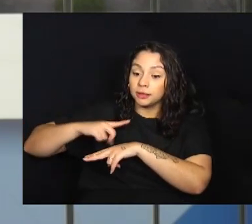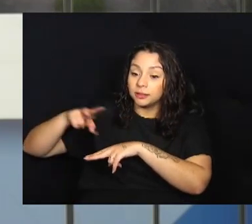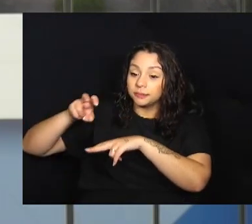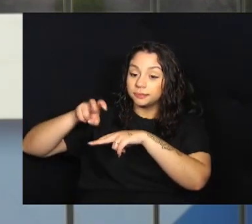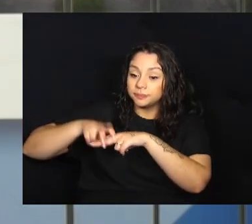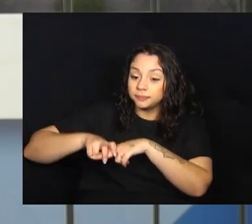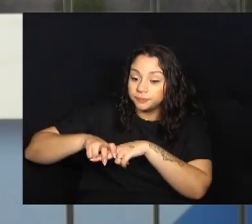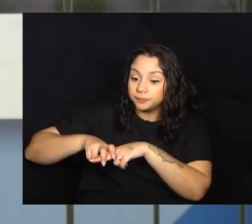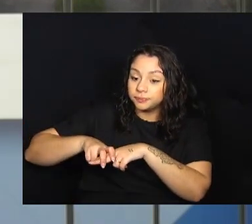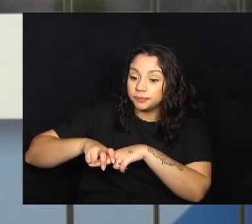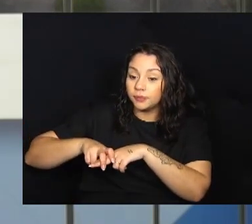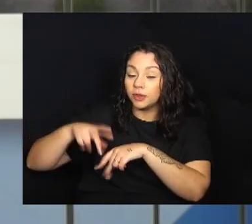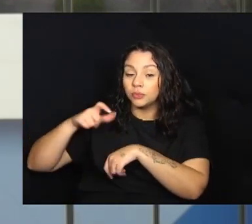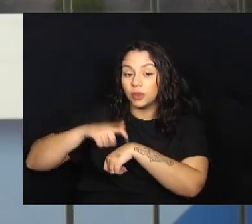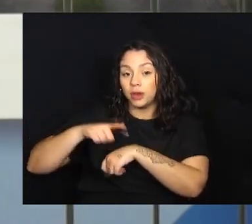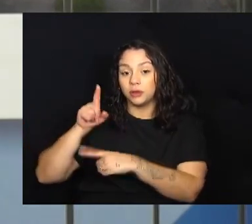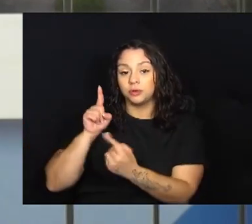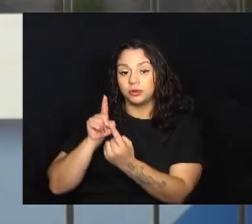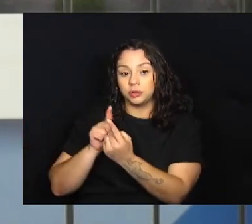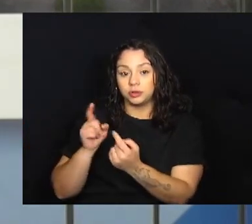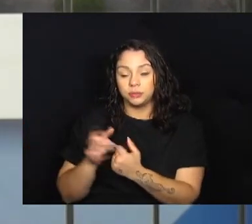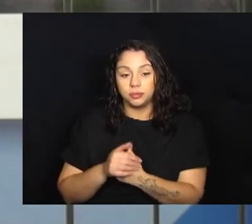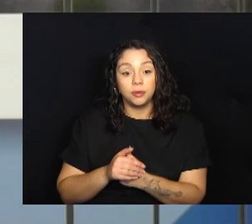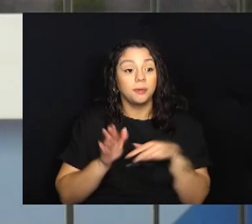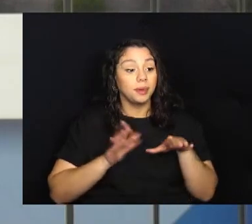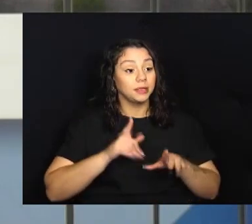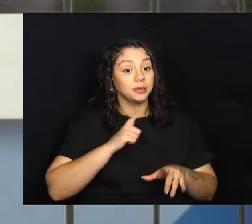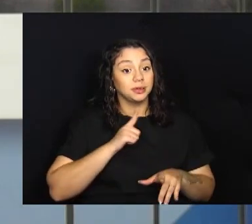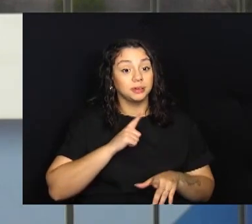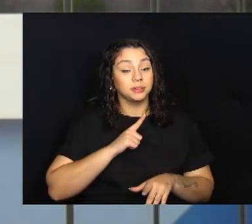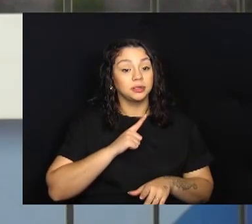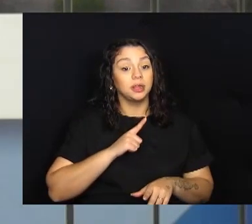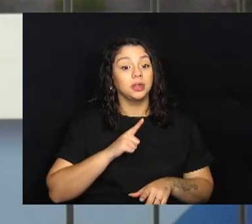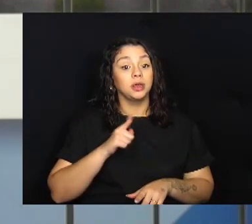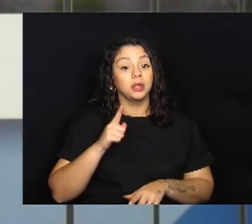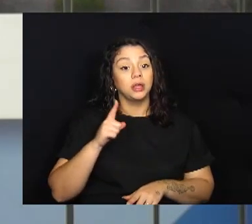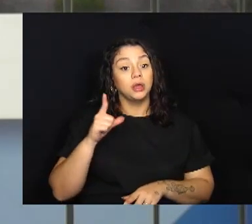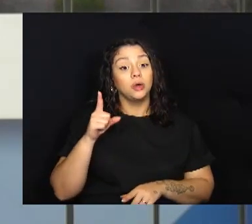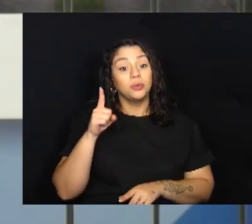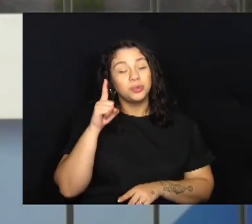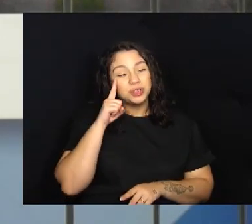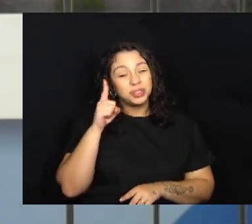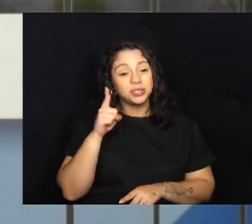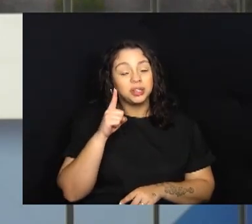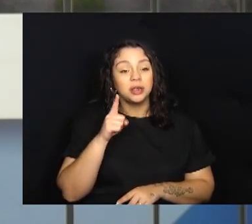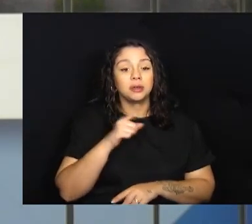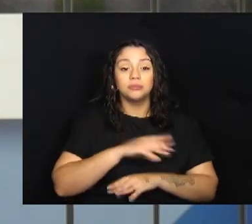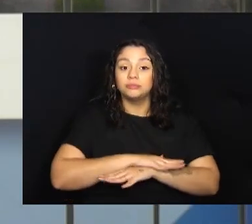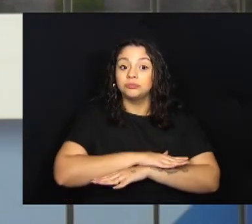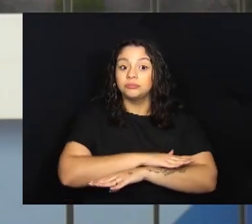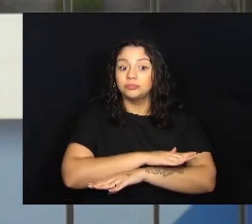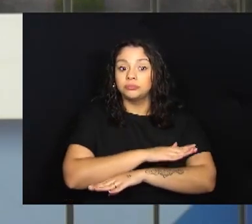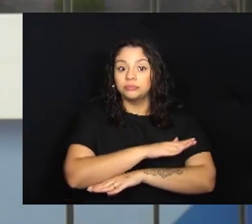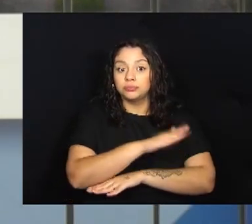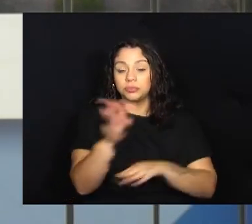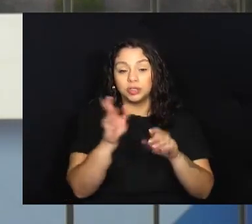de sentar durante o atendimento. Sabe que tem gente que passa o dia inteiro no shopping, em pé, e aí a